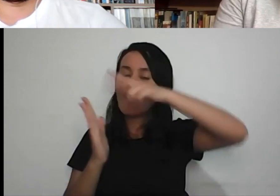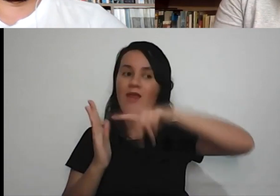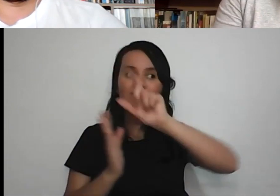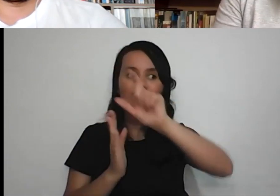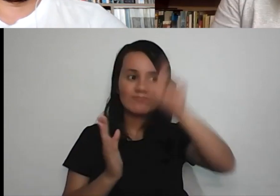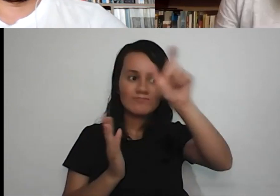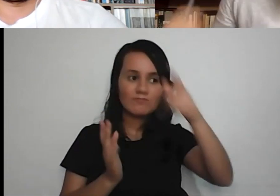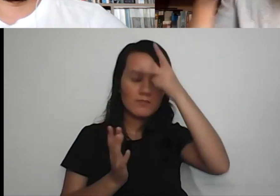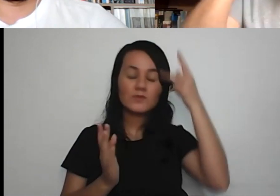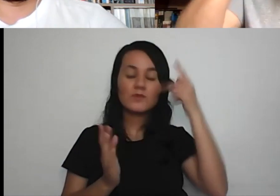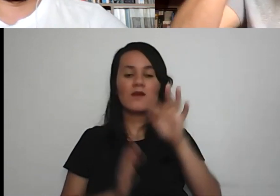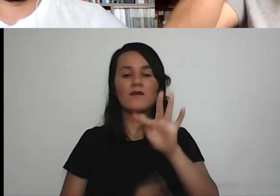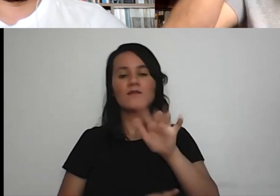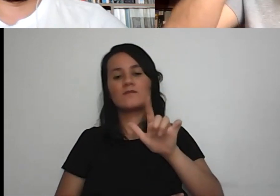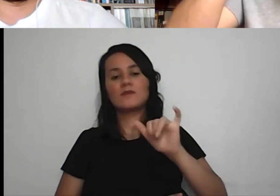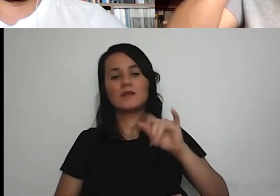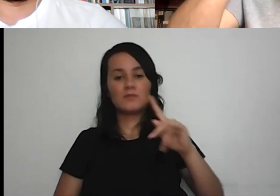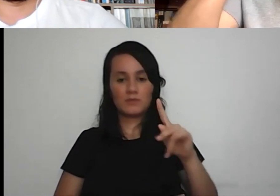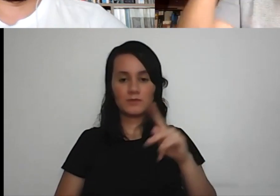na Flip.